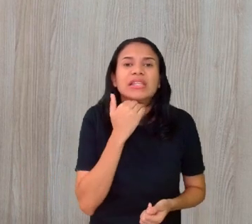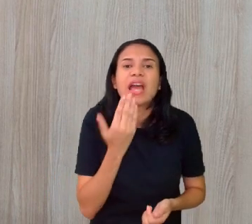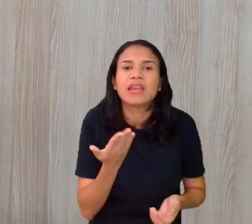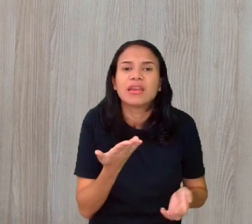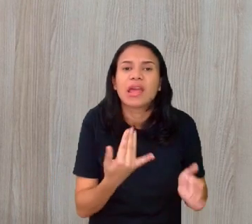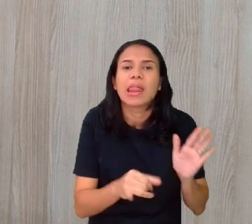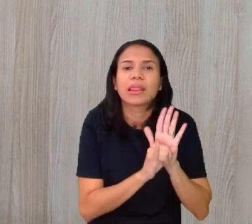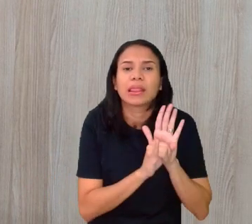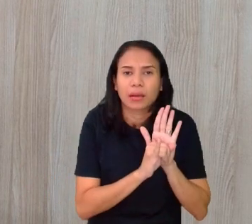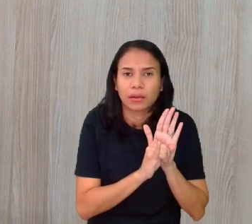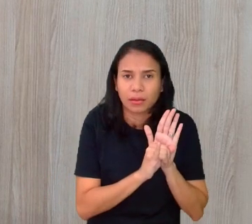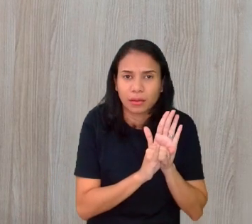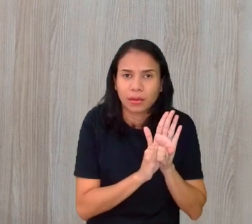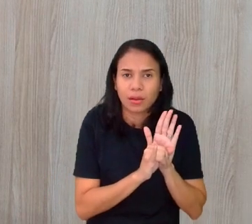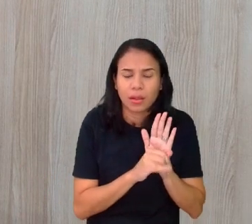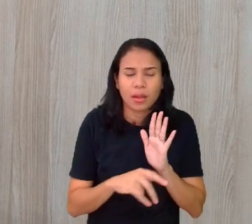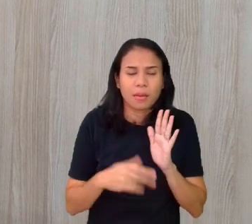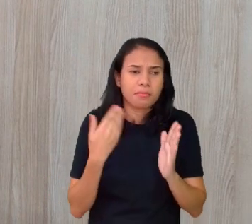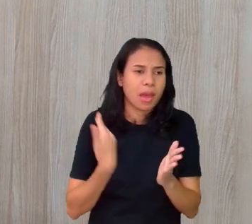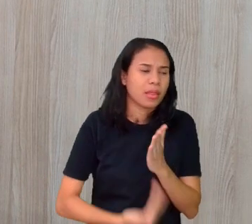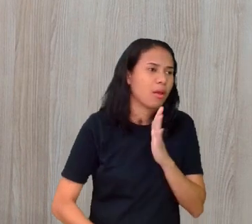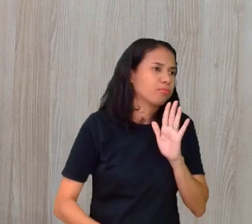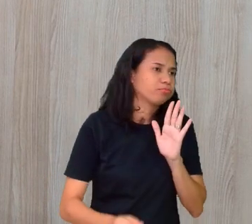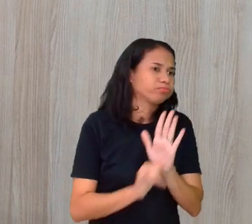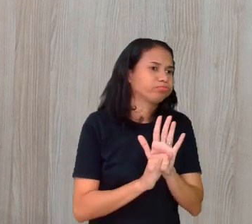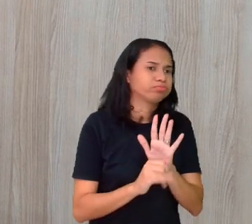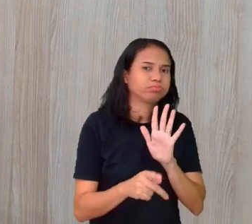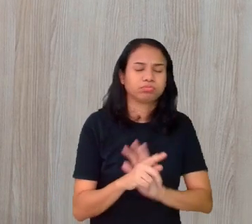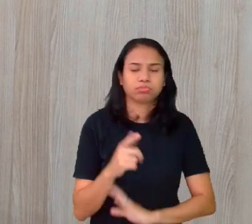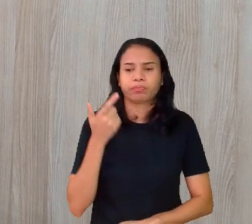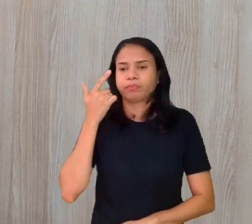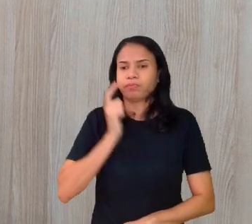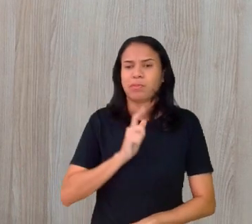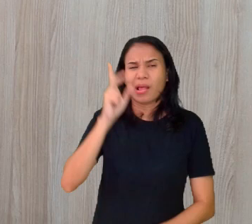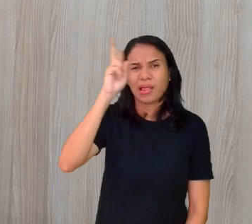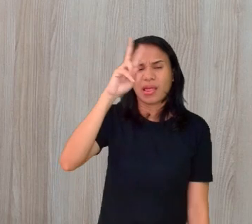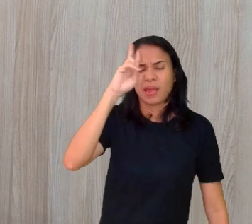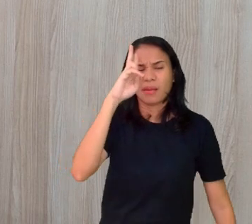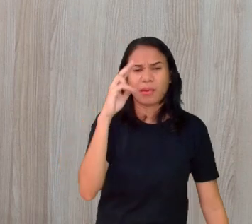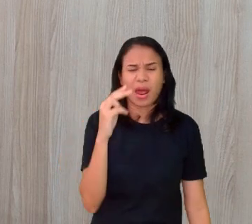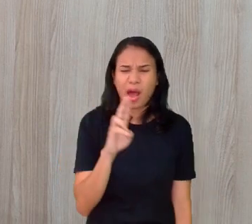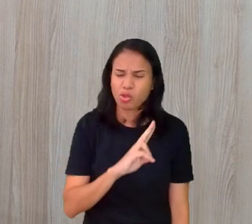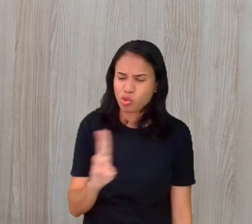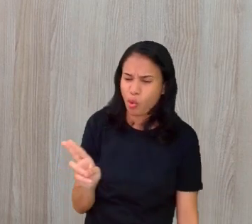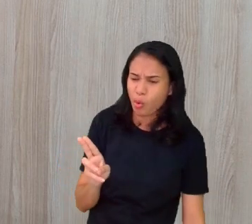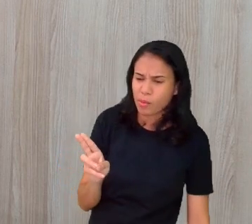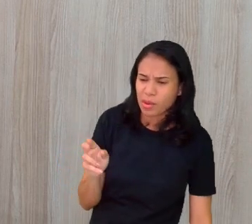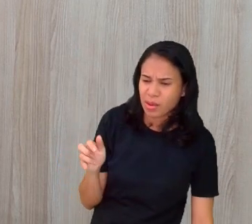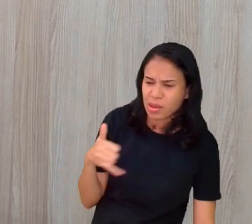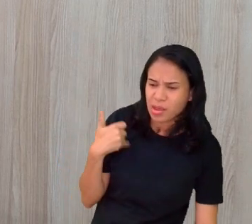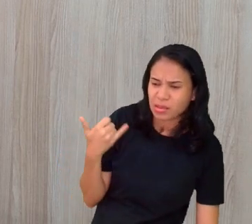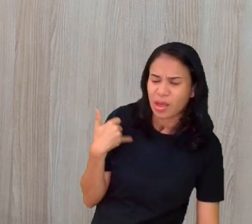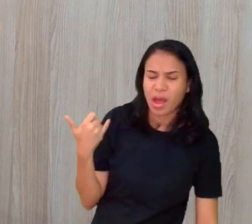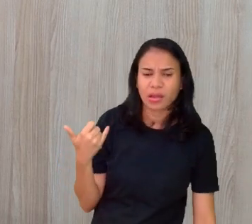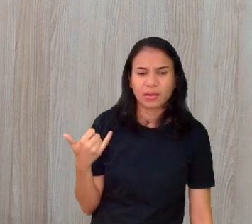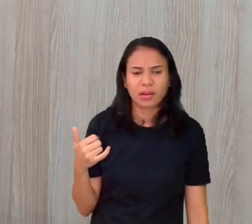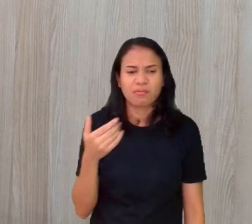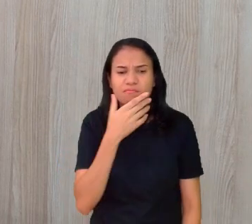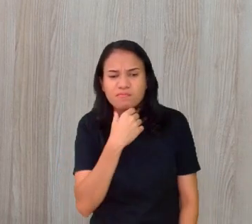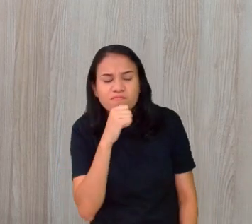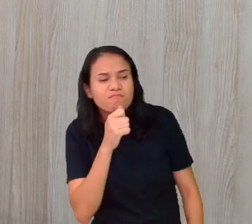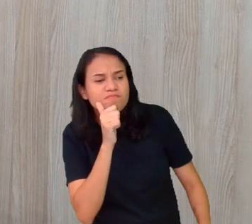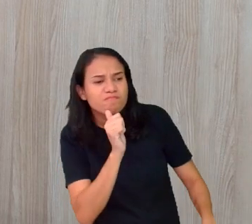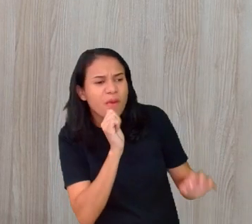identidade. Ela perdeu a sua identidade ali, ela não consegue lembrar o nome, idade, de onde vem, quem são seus